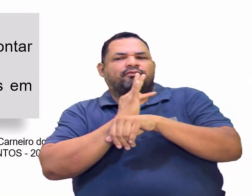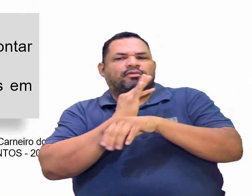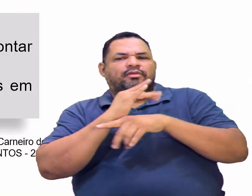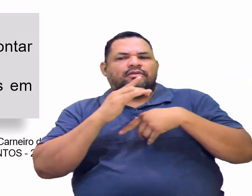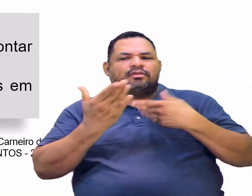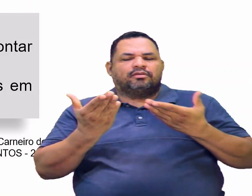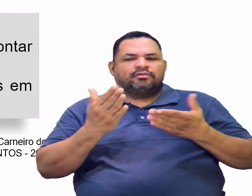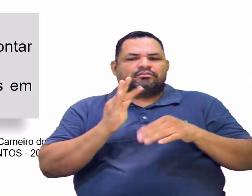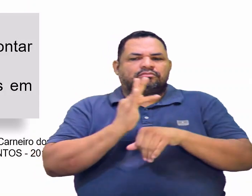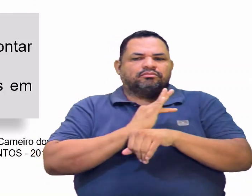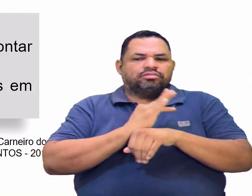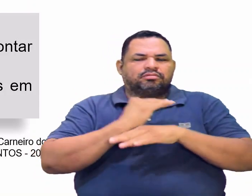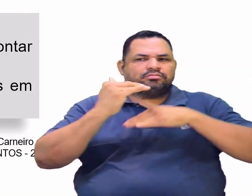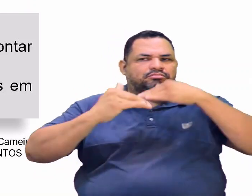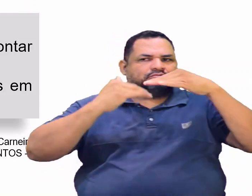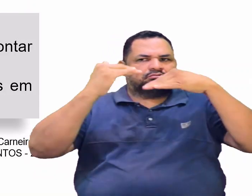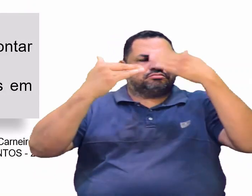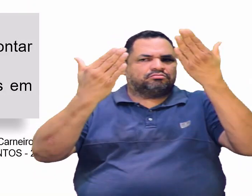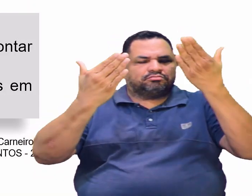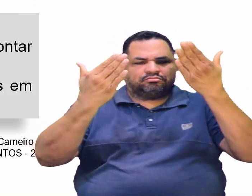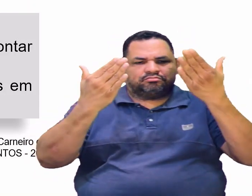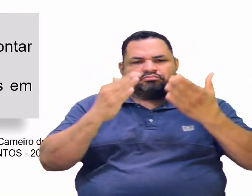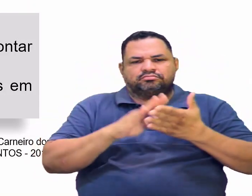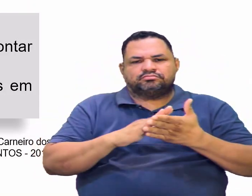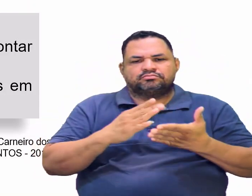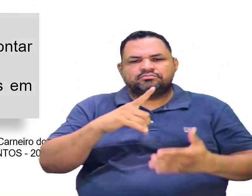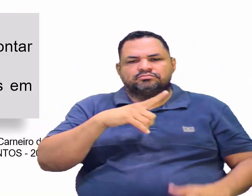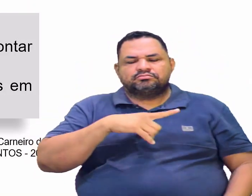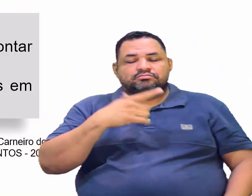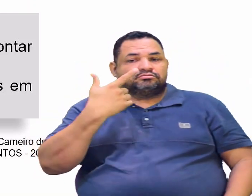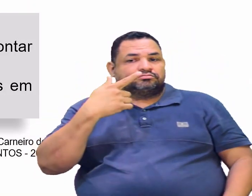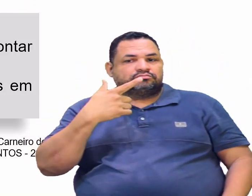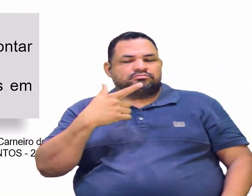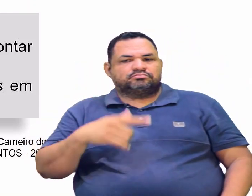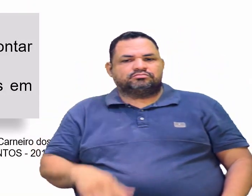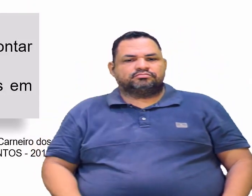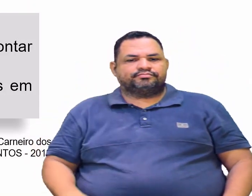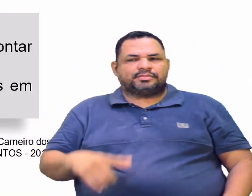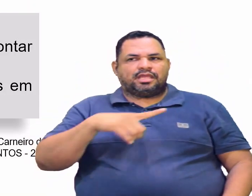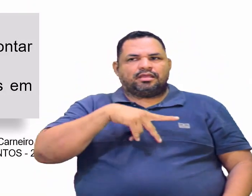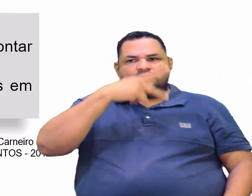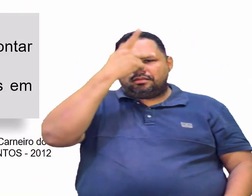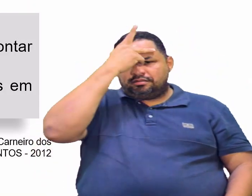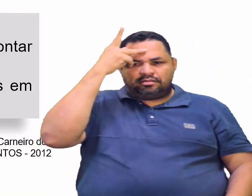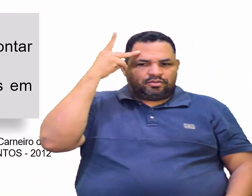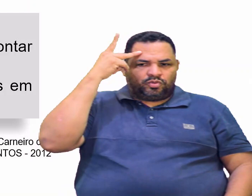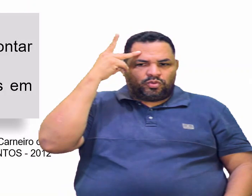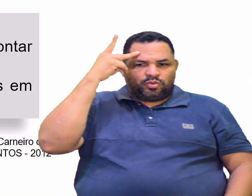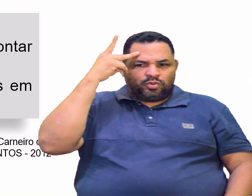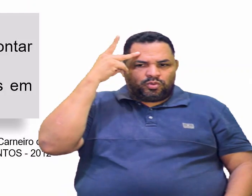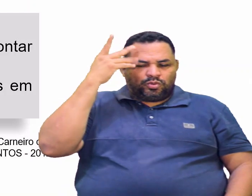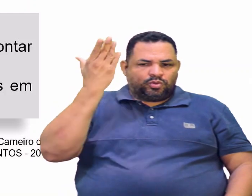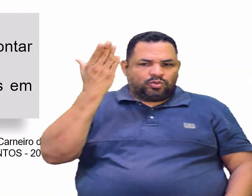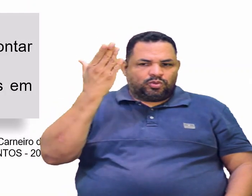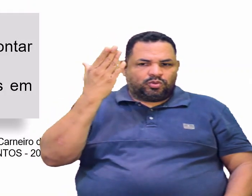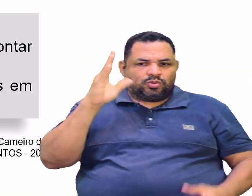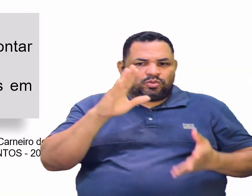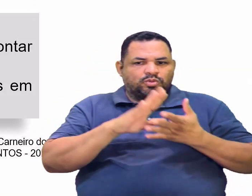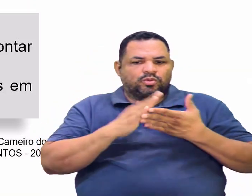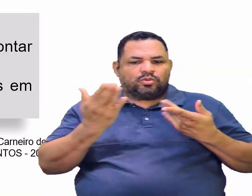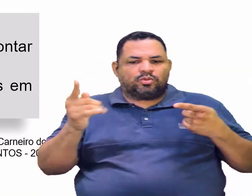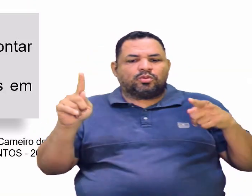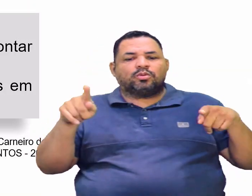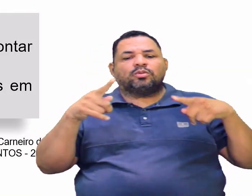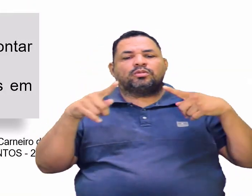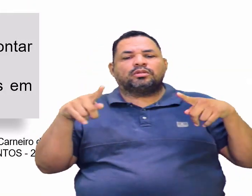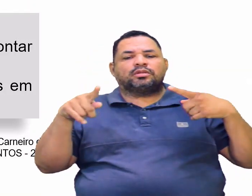mais desenvolvido, que era sem som, tinha pessoas que ficavam, orquestras que